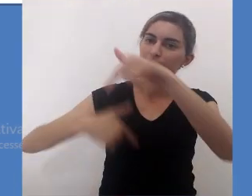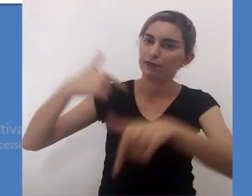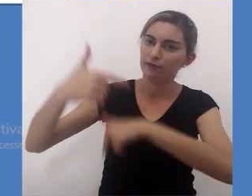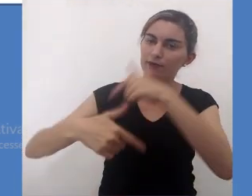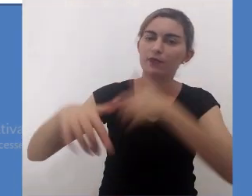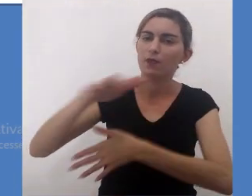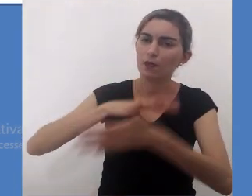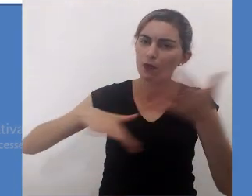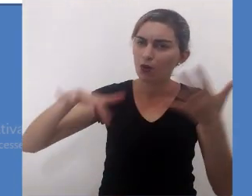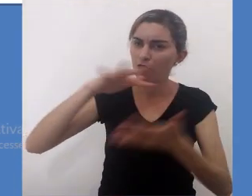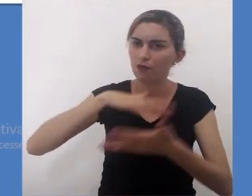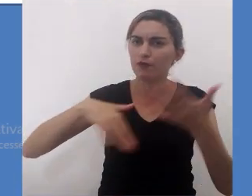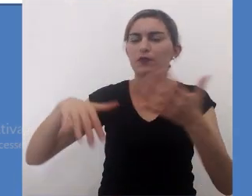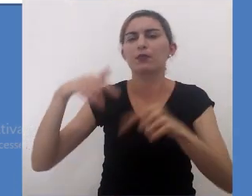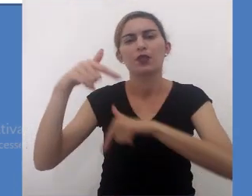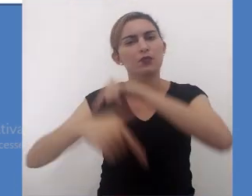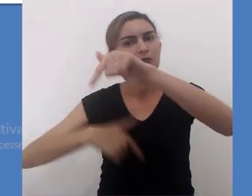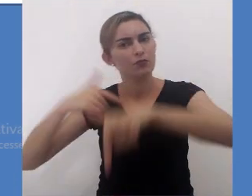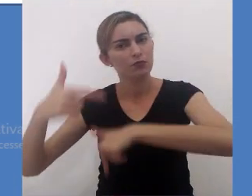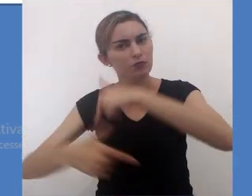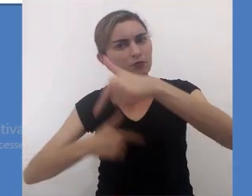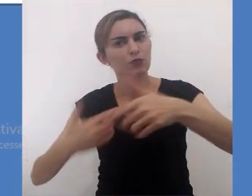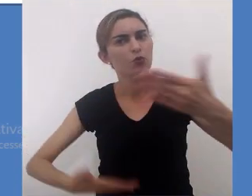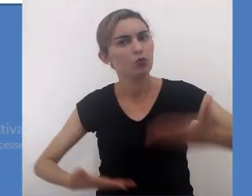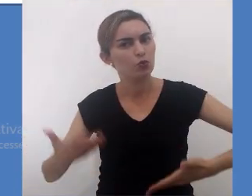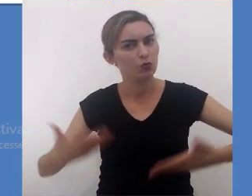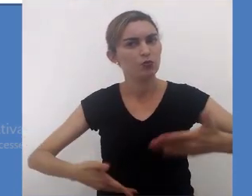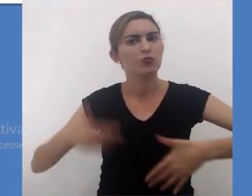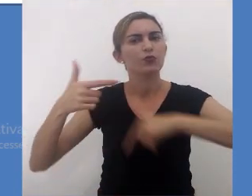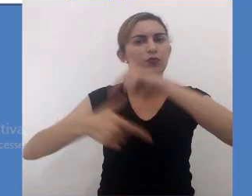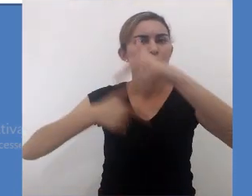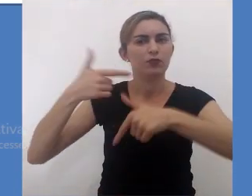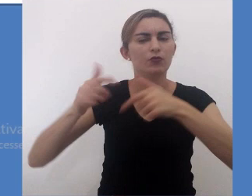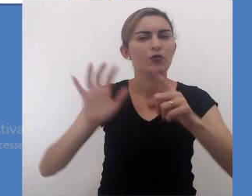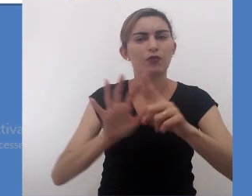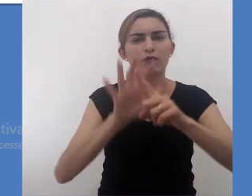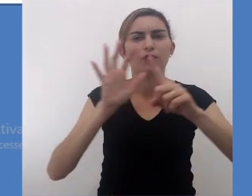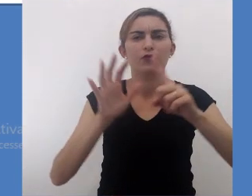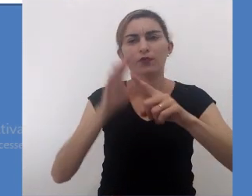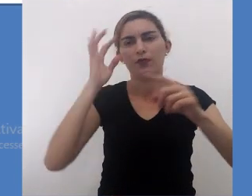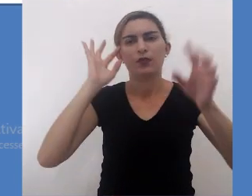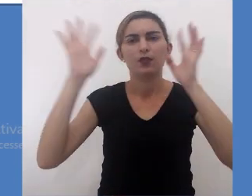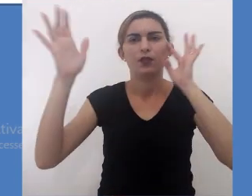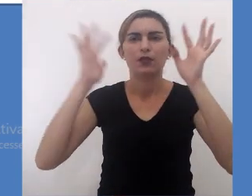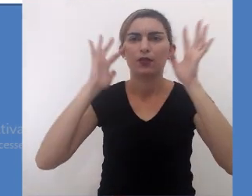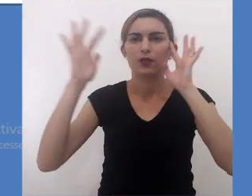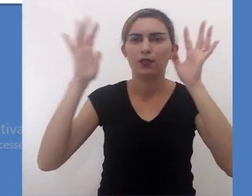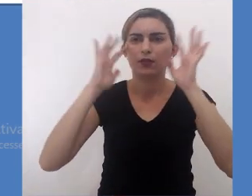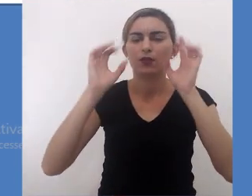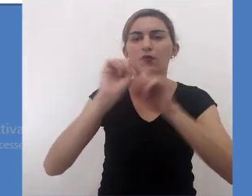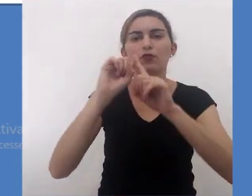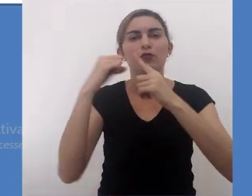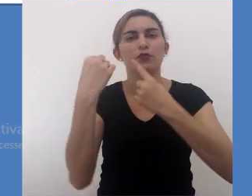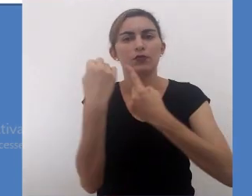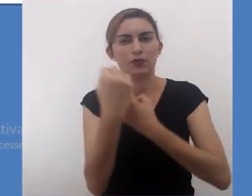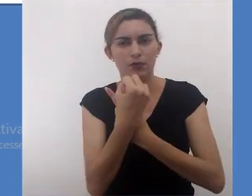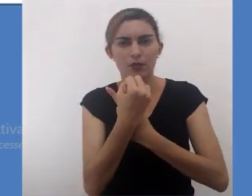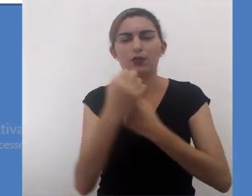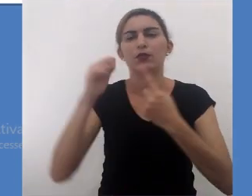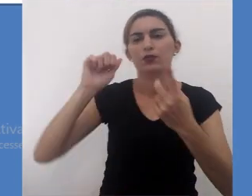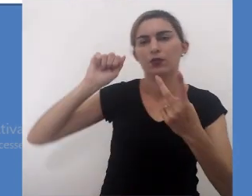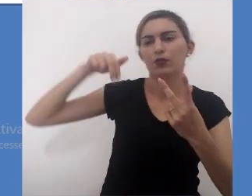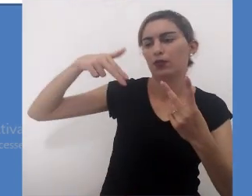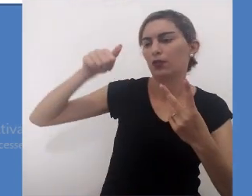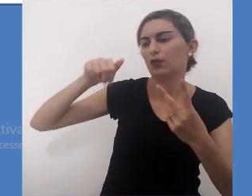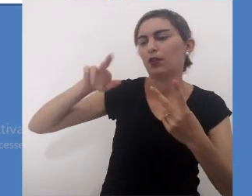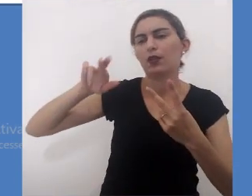trabalhadores, movimento do povo, dos trabalhadores, influenciada por ideias socialistas e